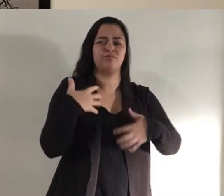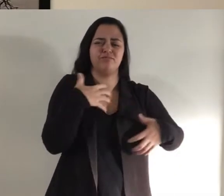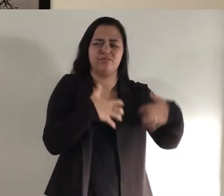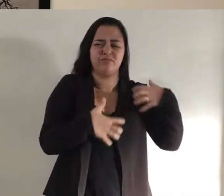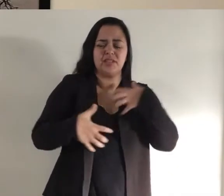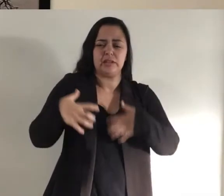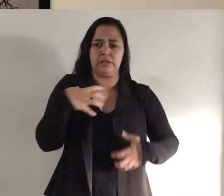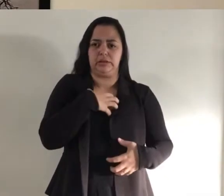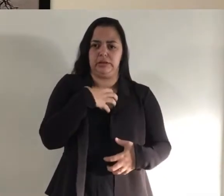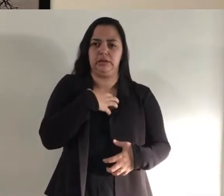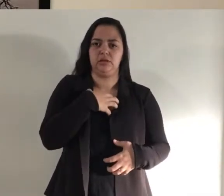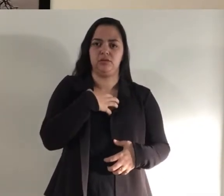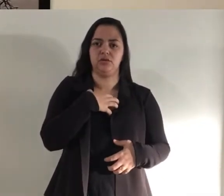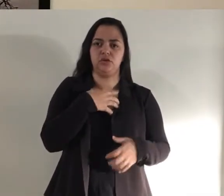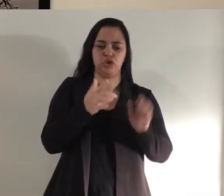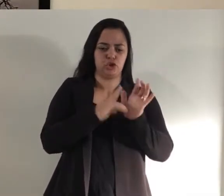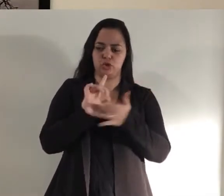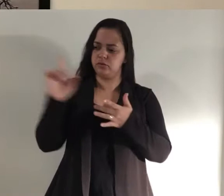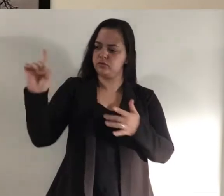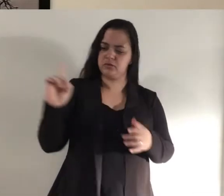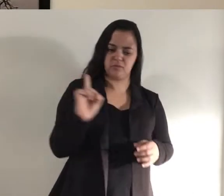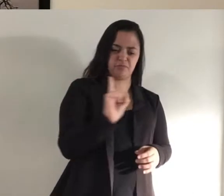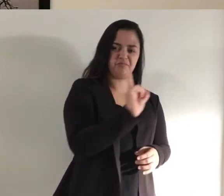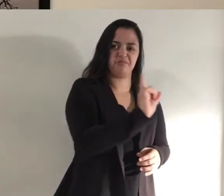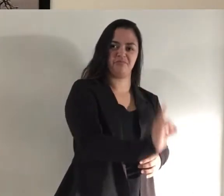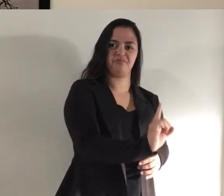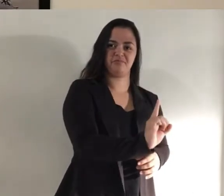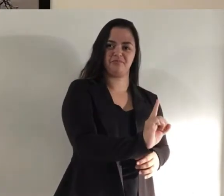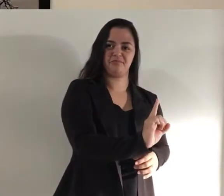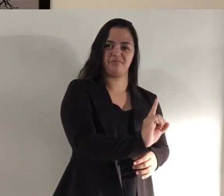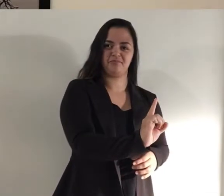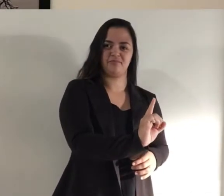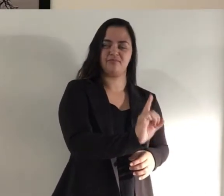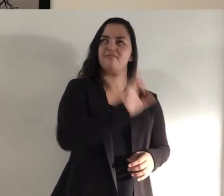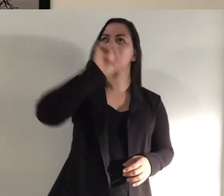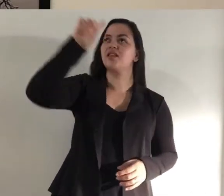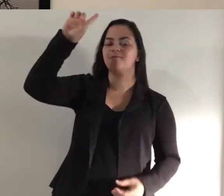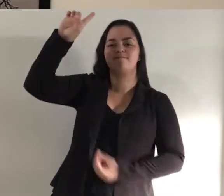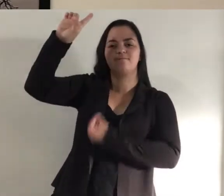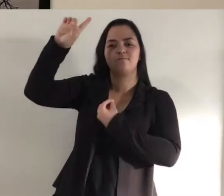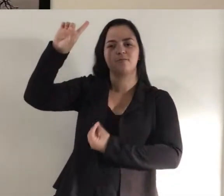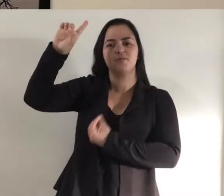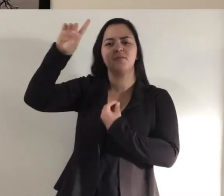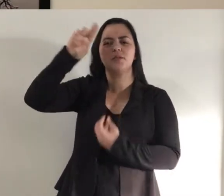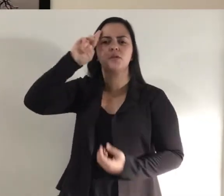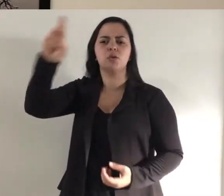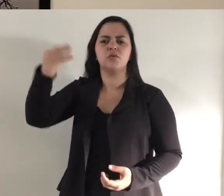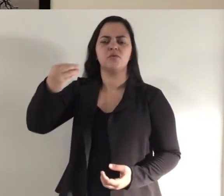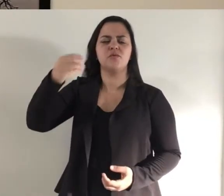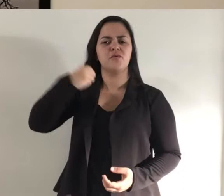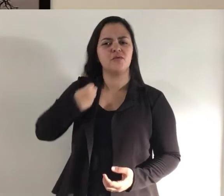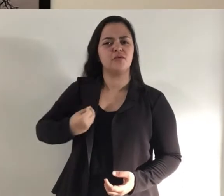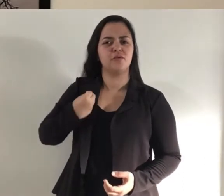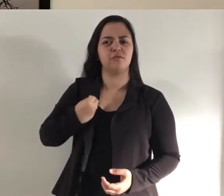se pôs no meio deles. O nosso Deus que vive, o nosso Senhor que vive, ele olha para nós e vem ao